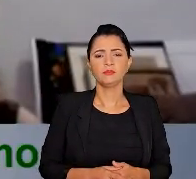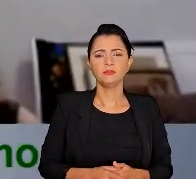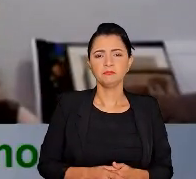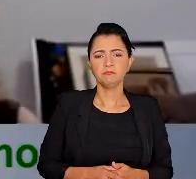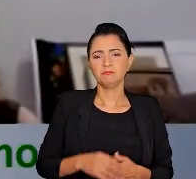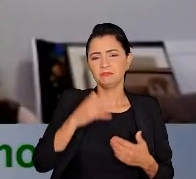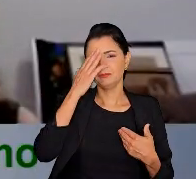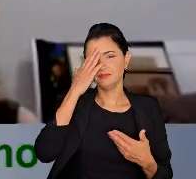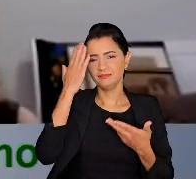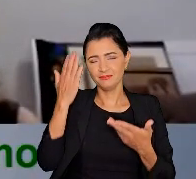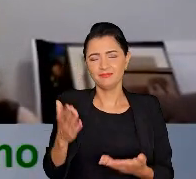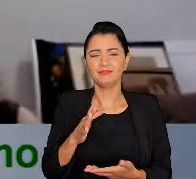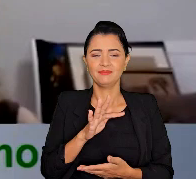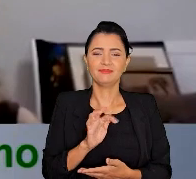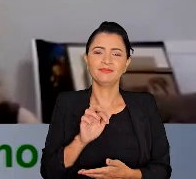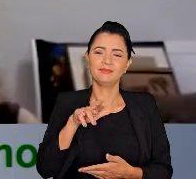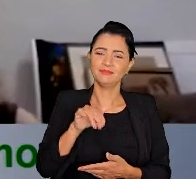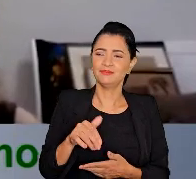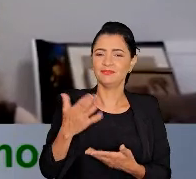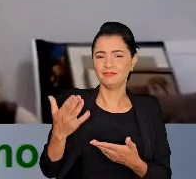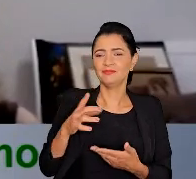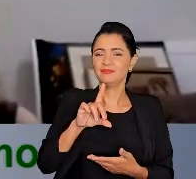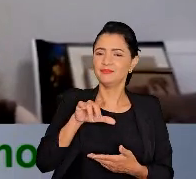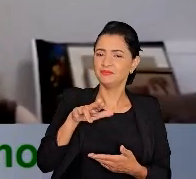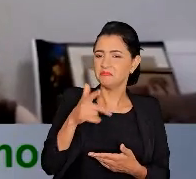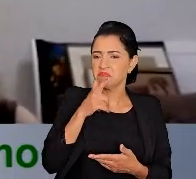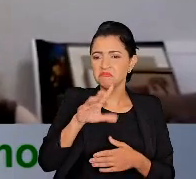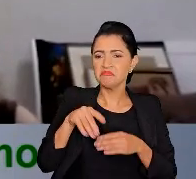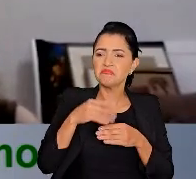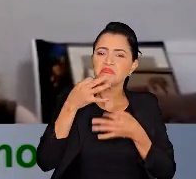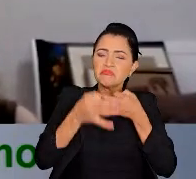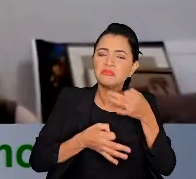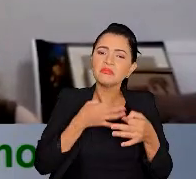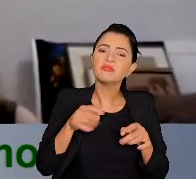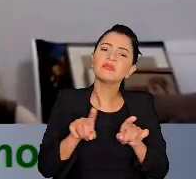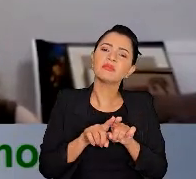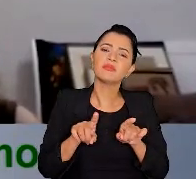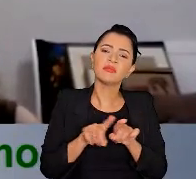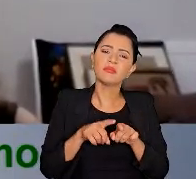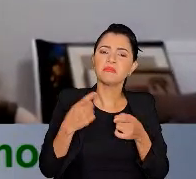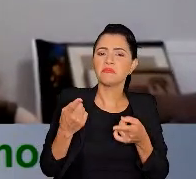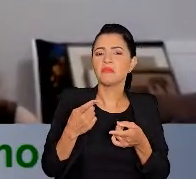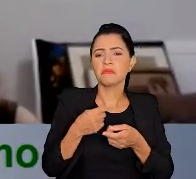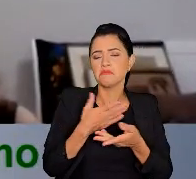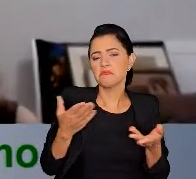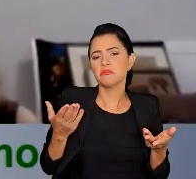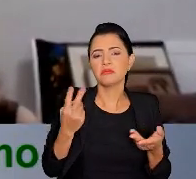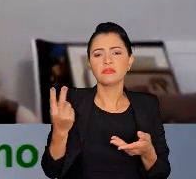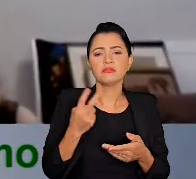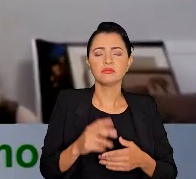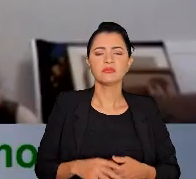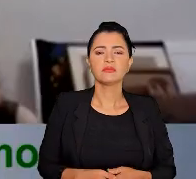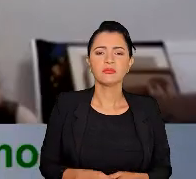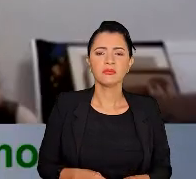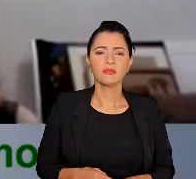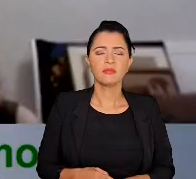Obrigada, doutor Fernando. Doutora Diana, gostaria também de comentar, que a pergunta foi dirigida a ambos.